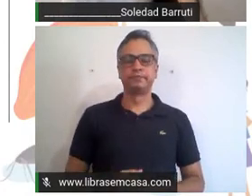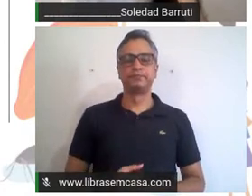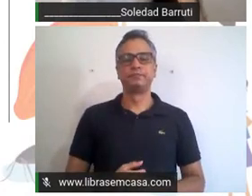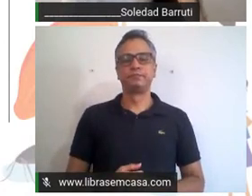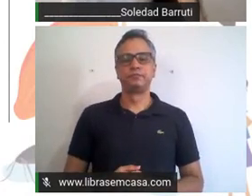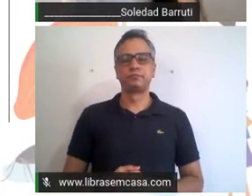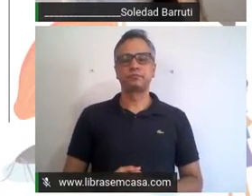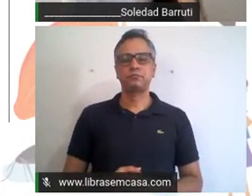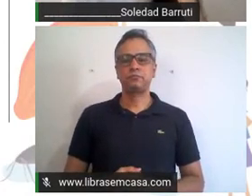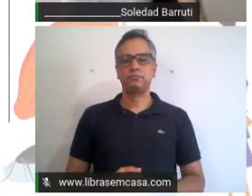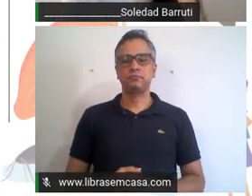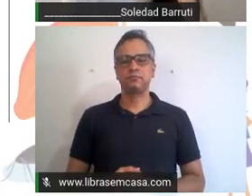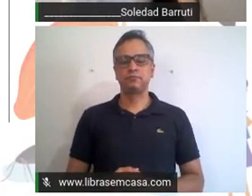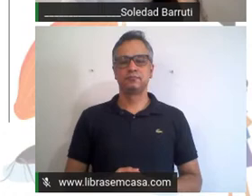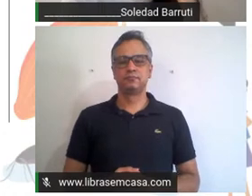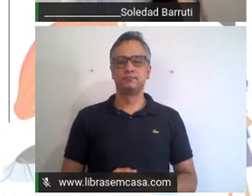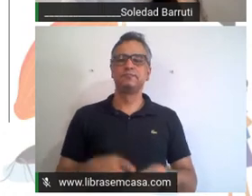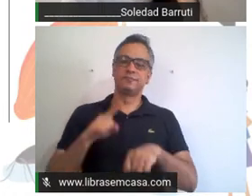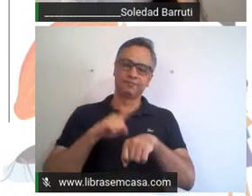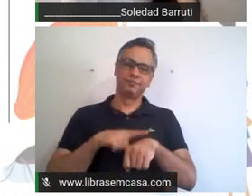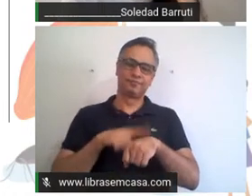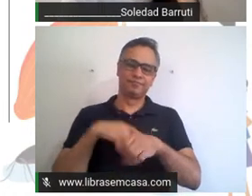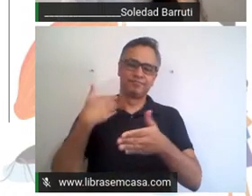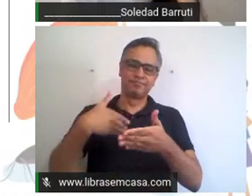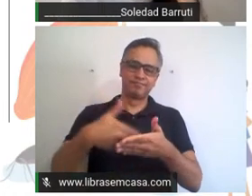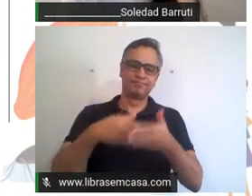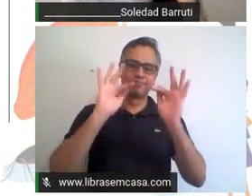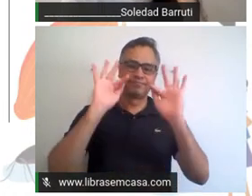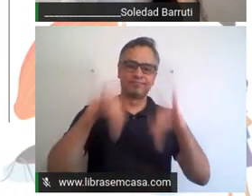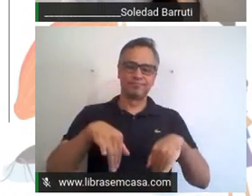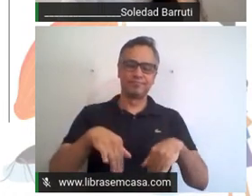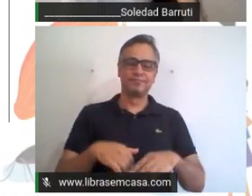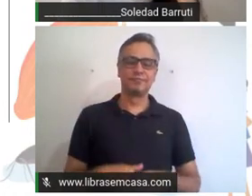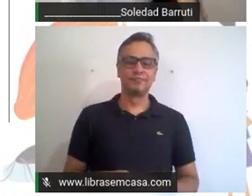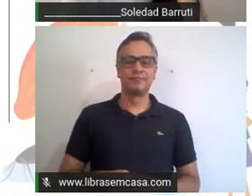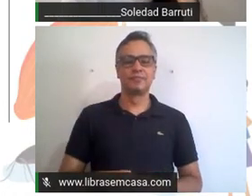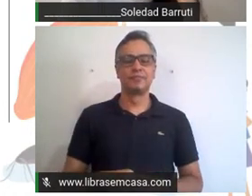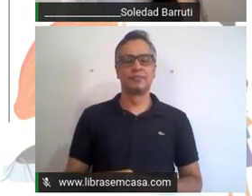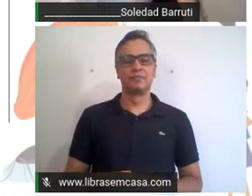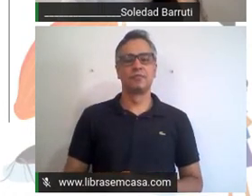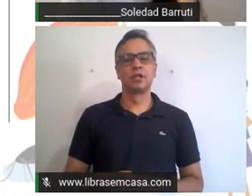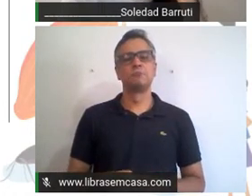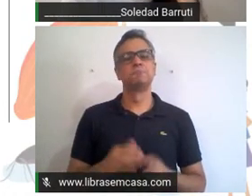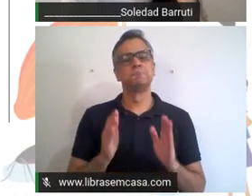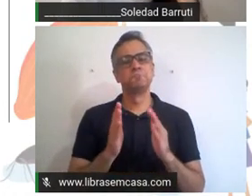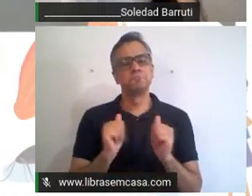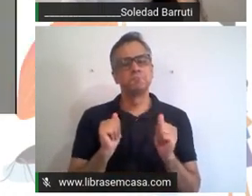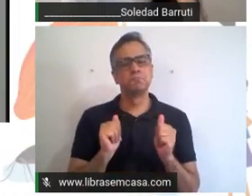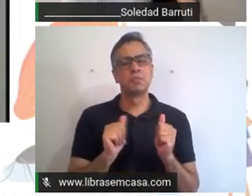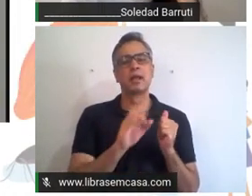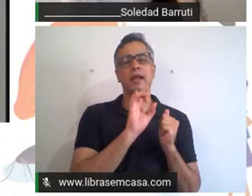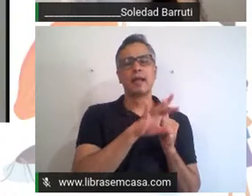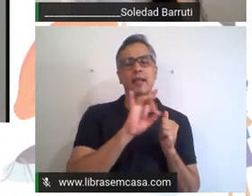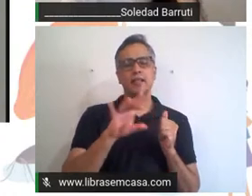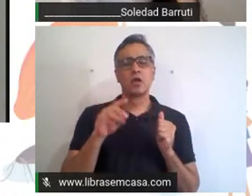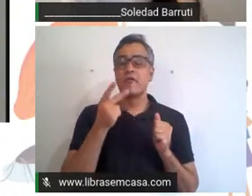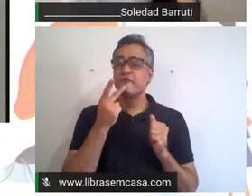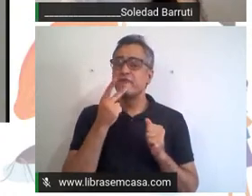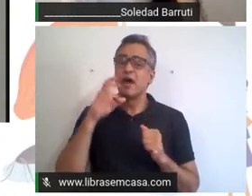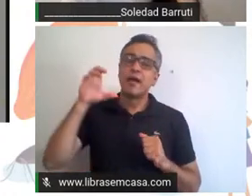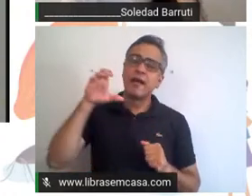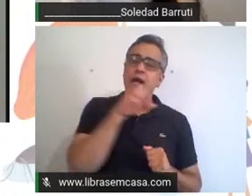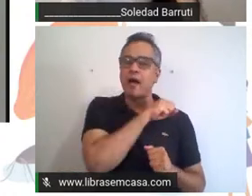Bom, eu vou convidá-los, então, a gente está chegando ao final do evento, da mesa, eu vou convidá-los, então, cada um a fazer uma rápida fala